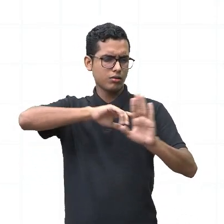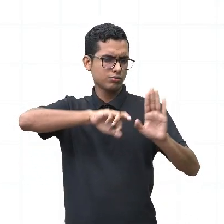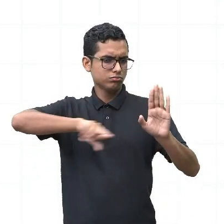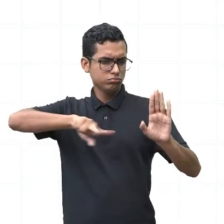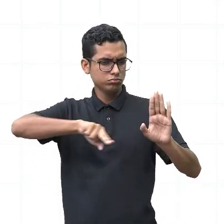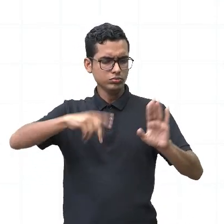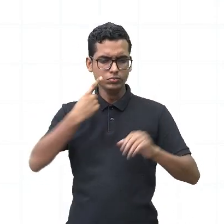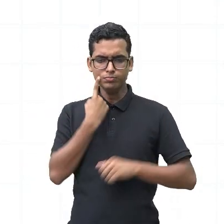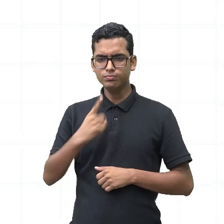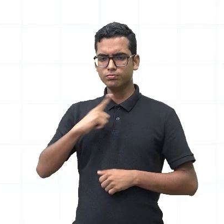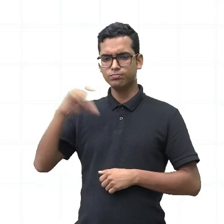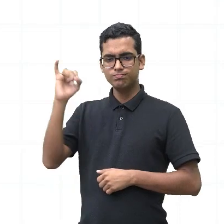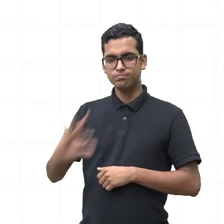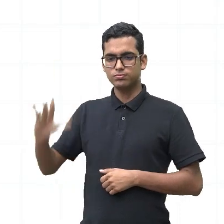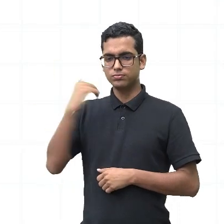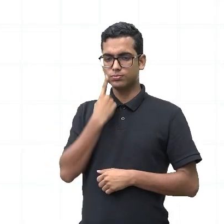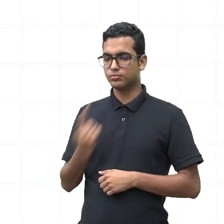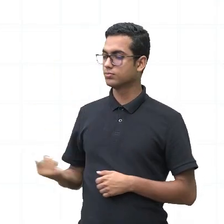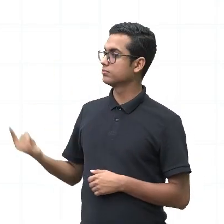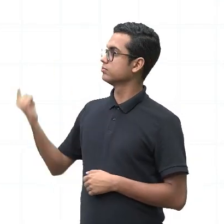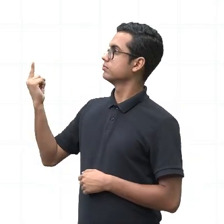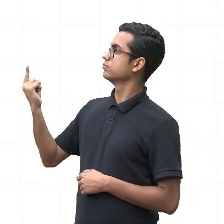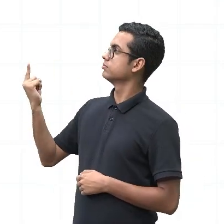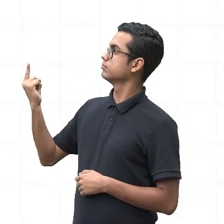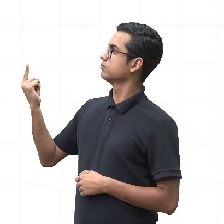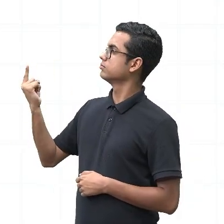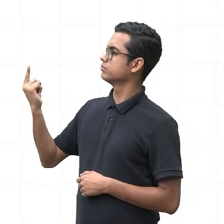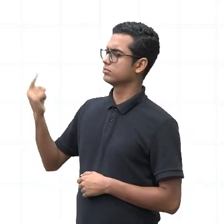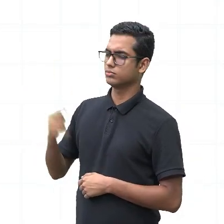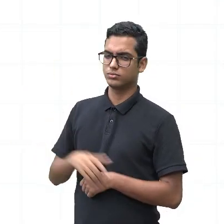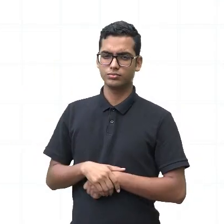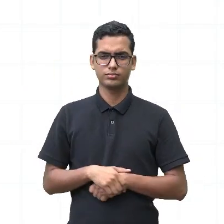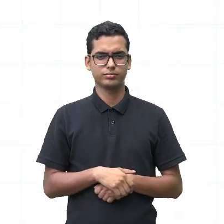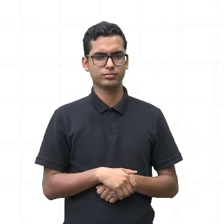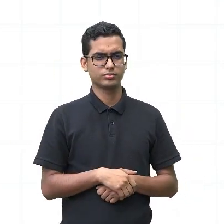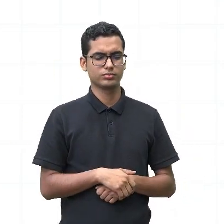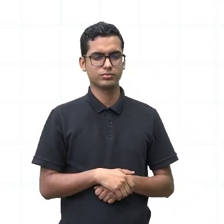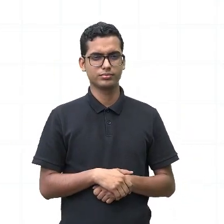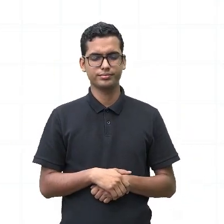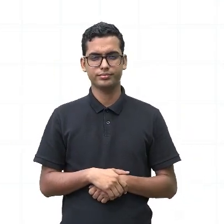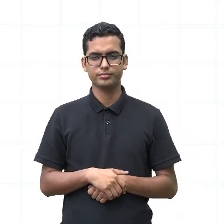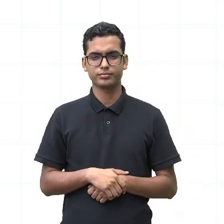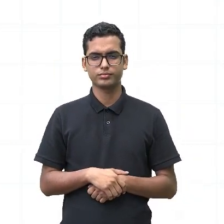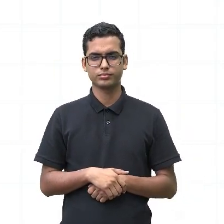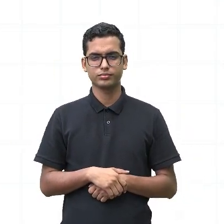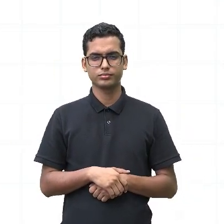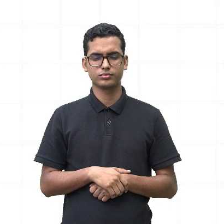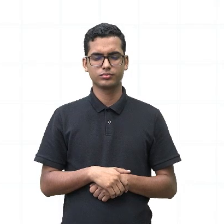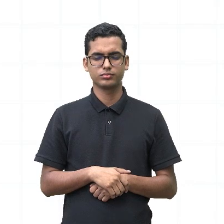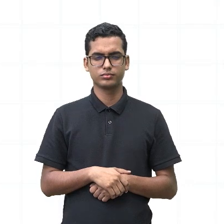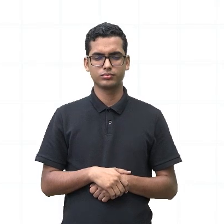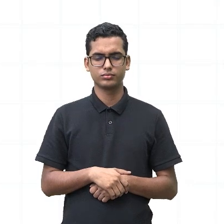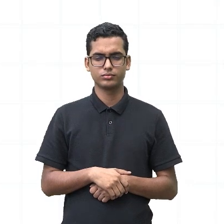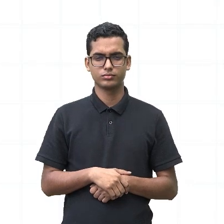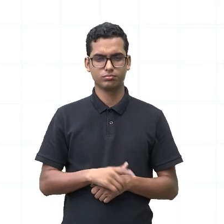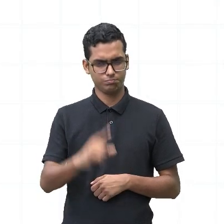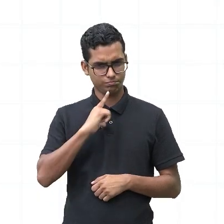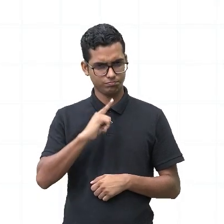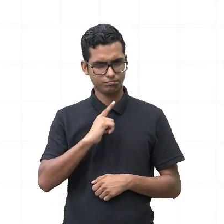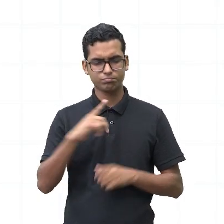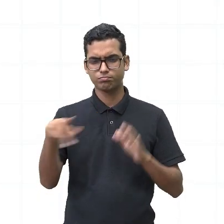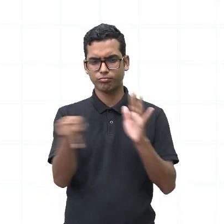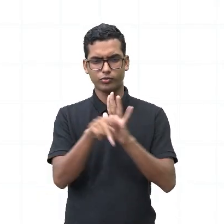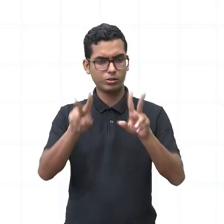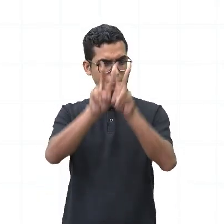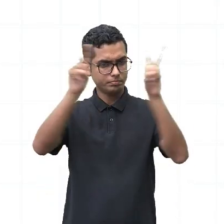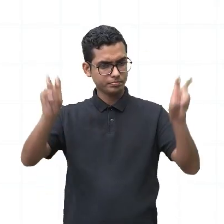imagem mostrando aí a rocha, né, sendo movimentada. E eu tenho o título, The